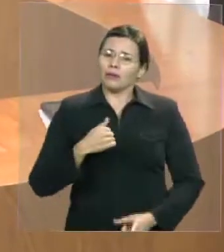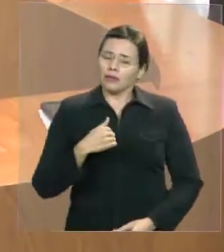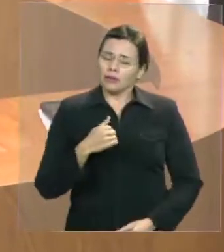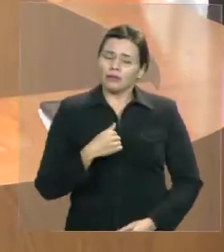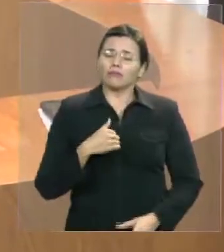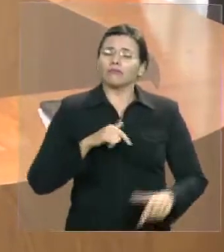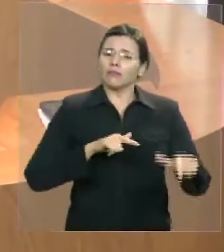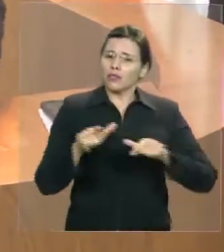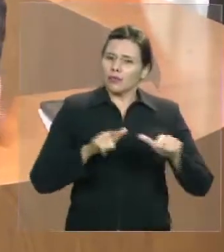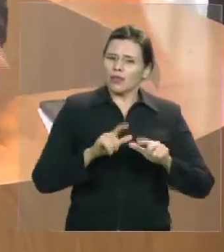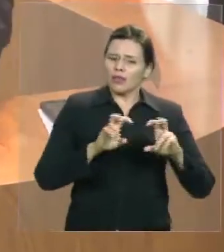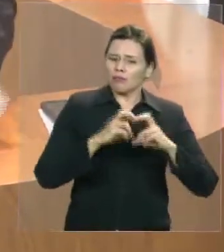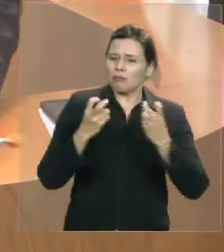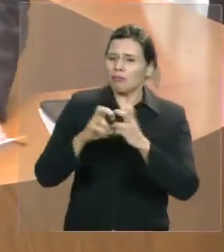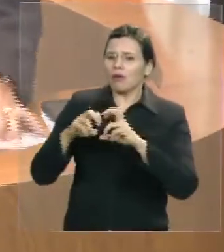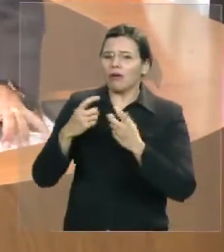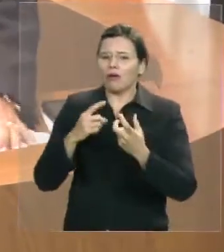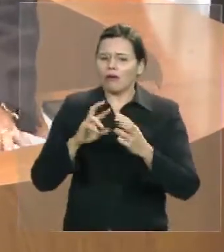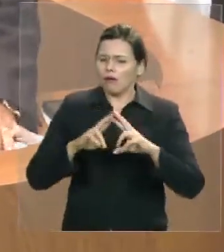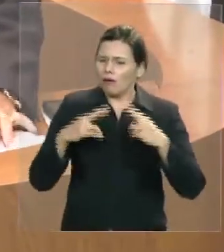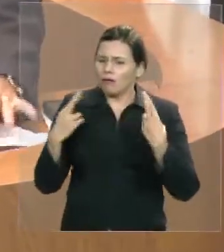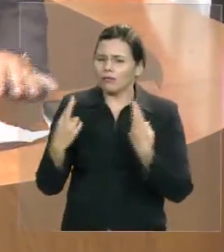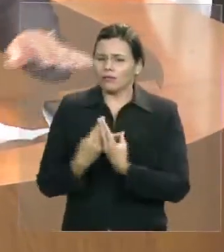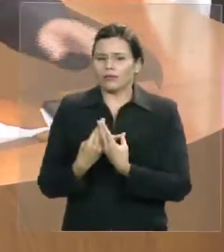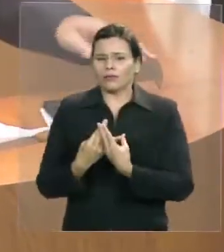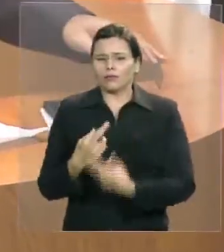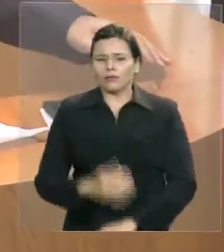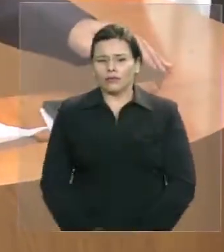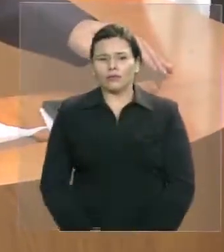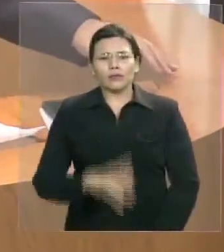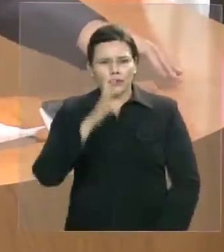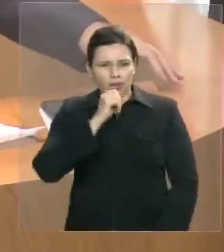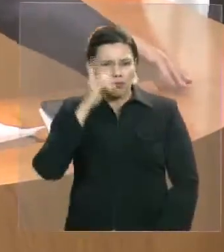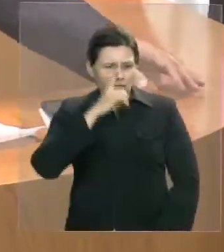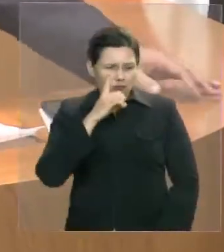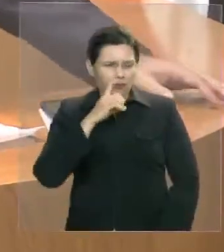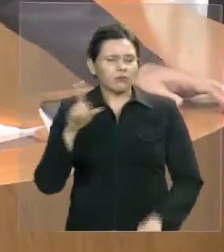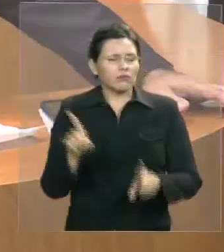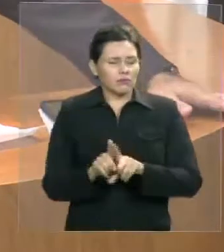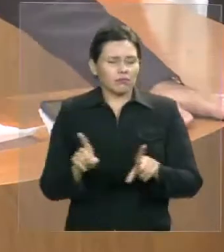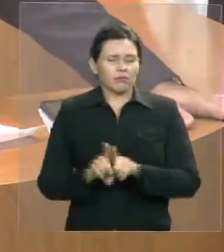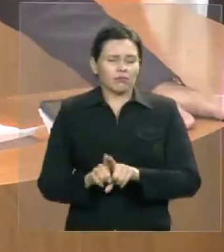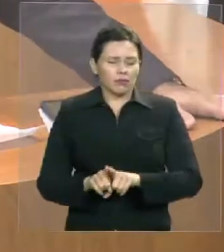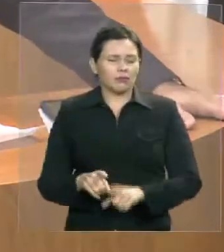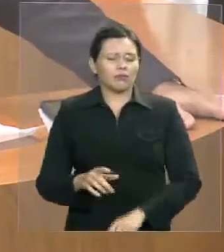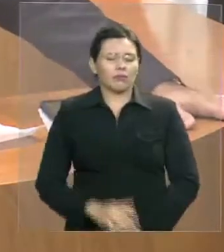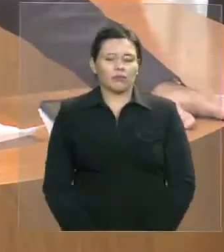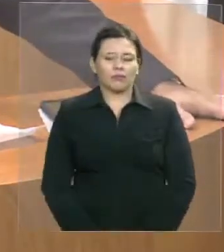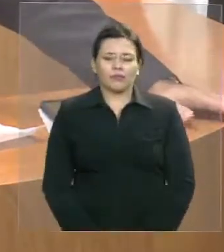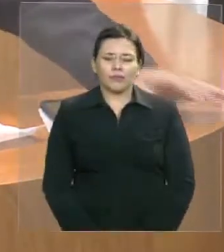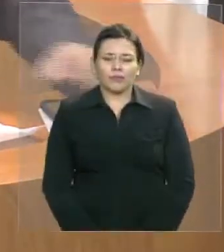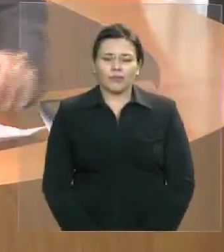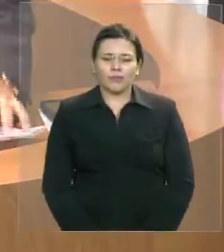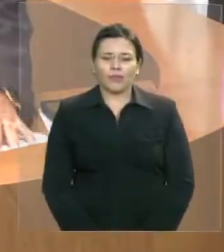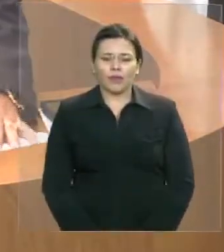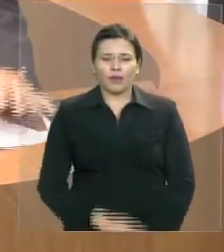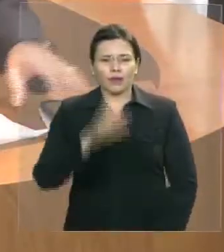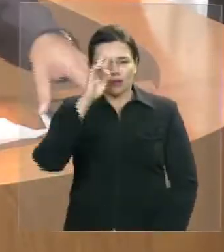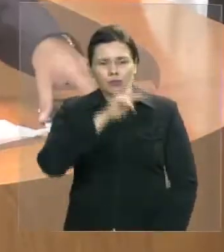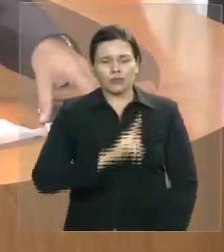neste último final de semana. E aí, senhor presidente, eu queria falar um